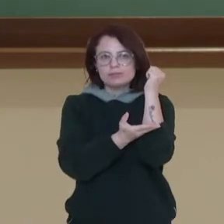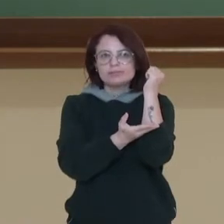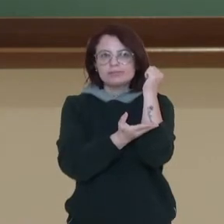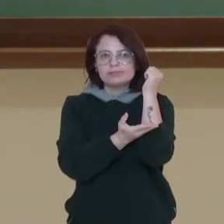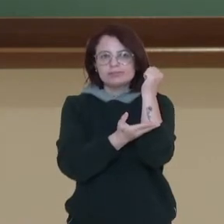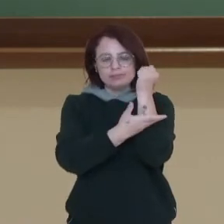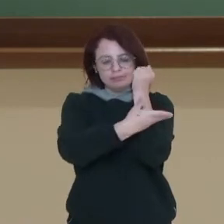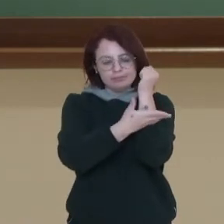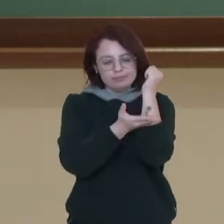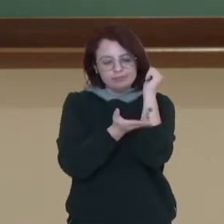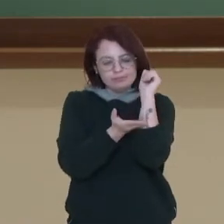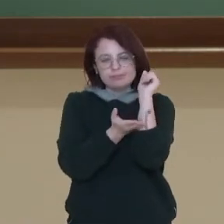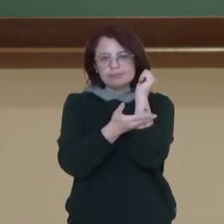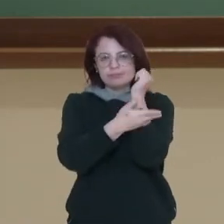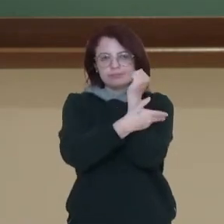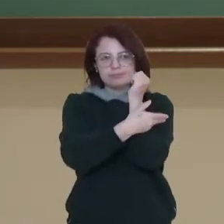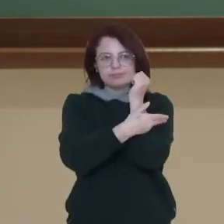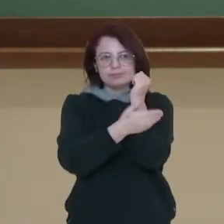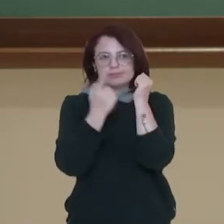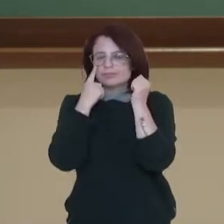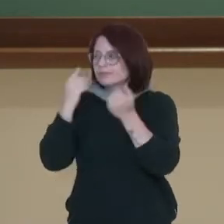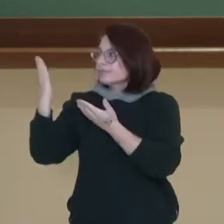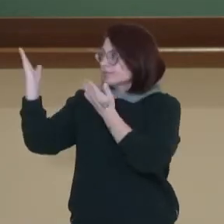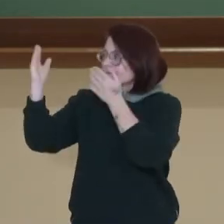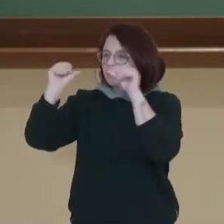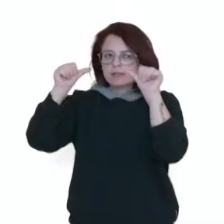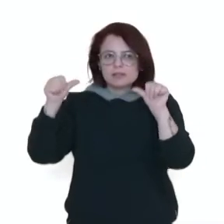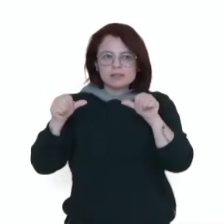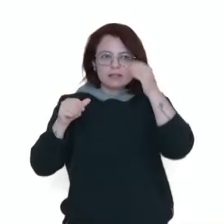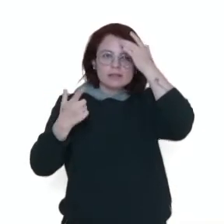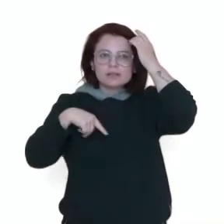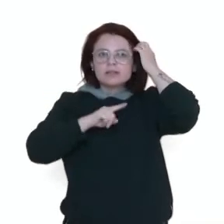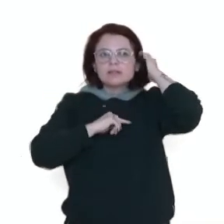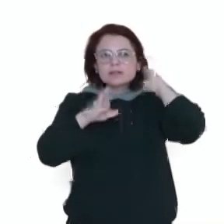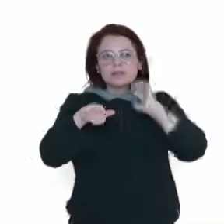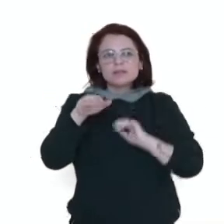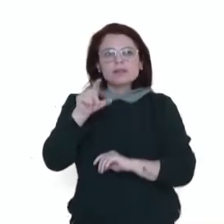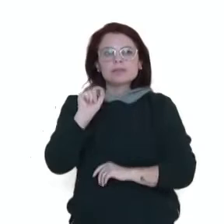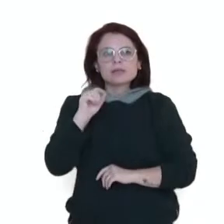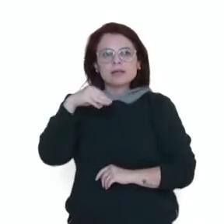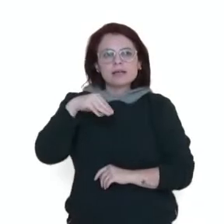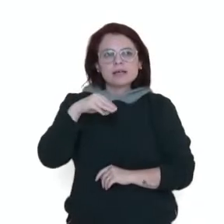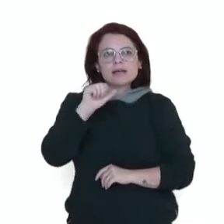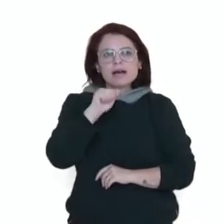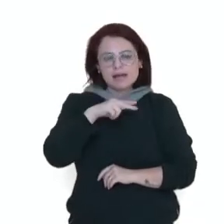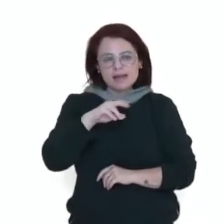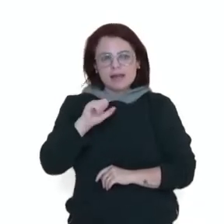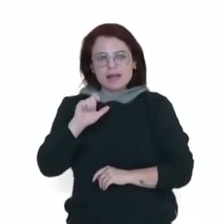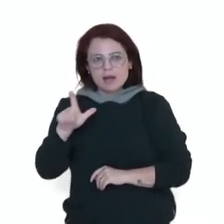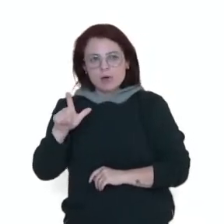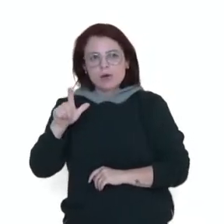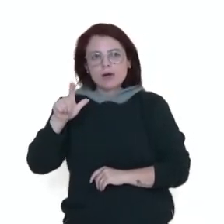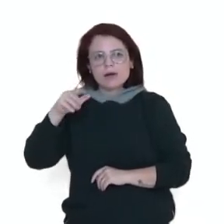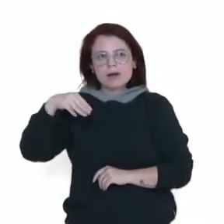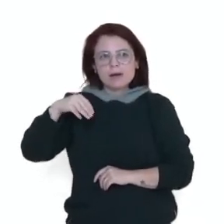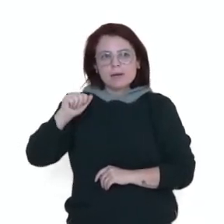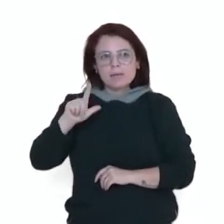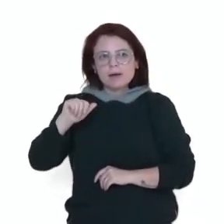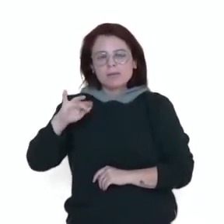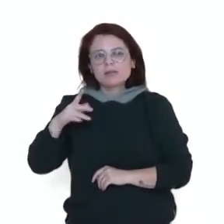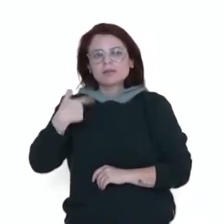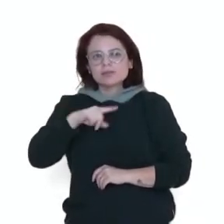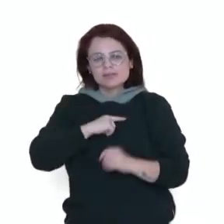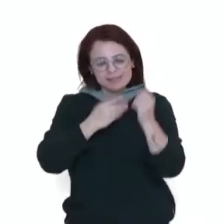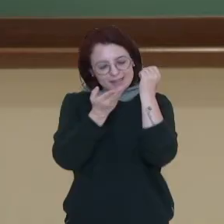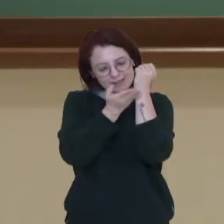caule, né? Esse corte aqui, que a gente chama de anel de Malpighi, é essa retirada da casca